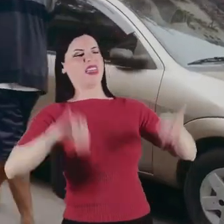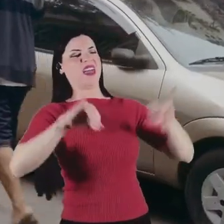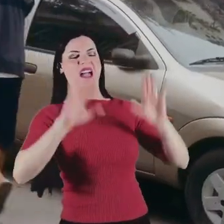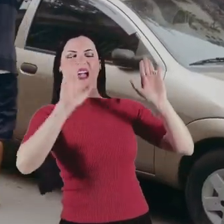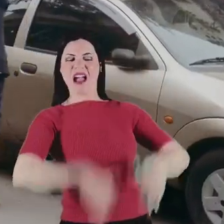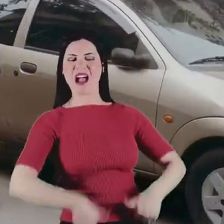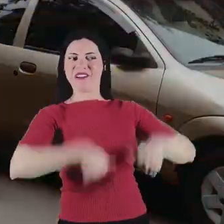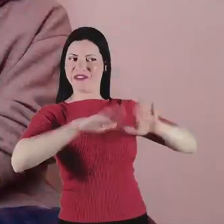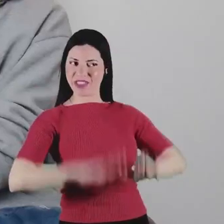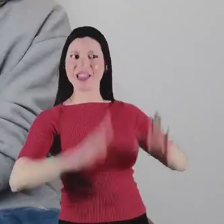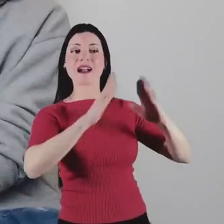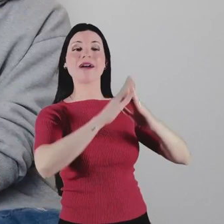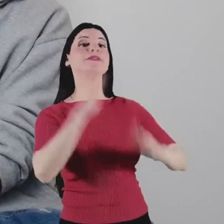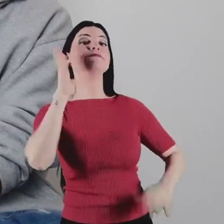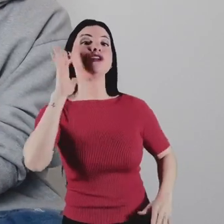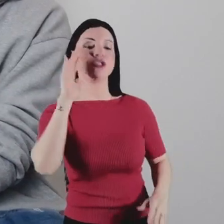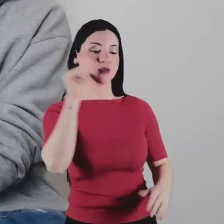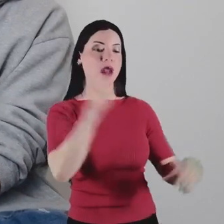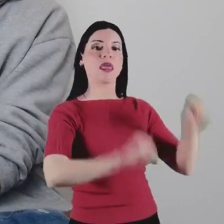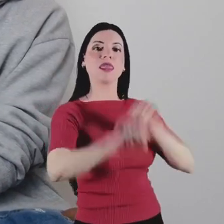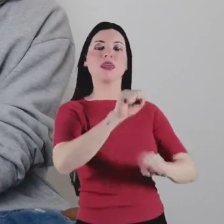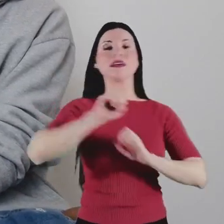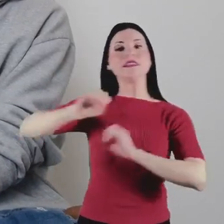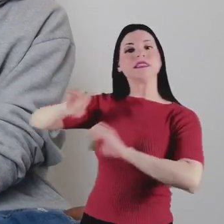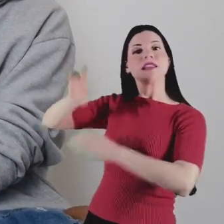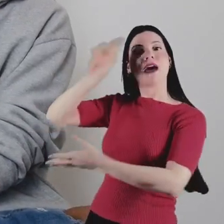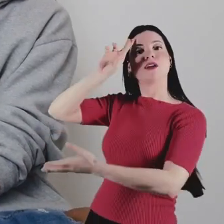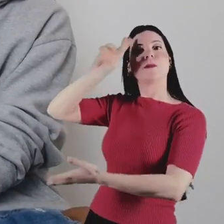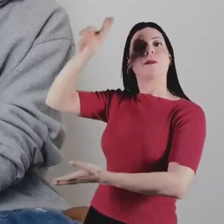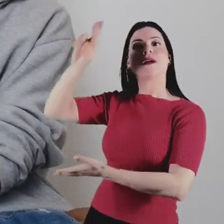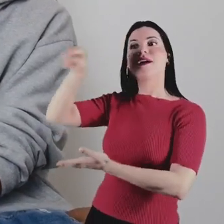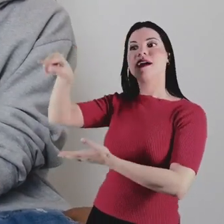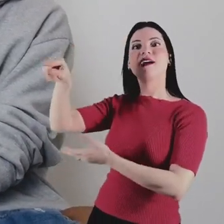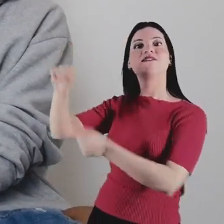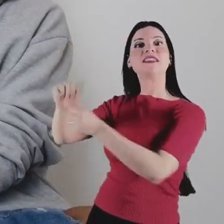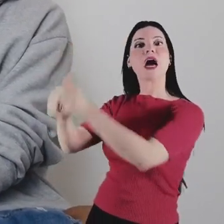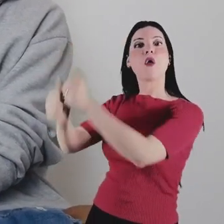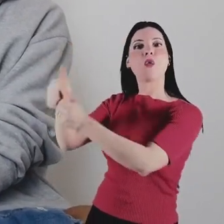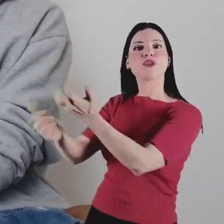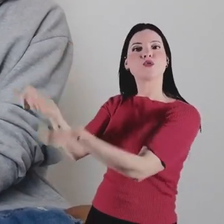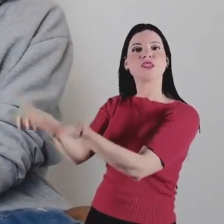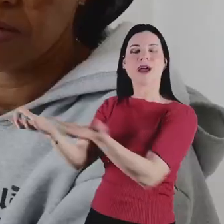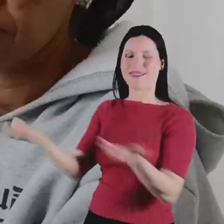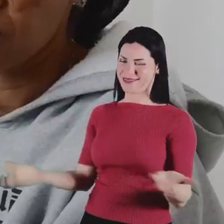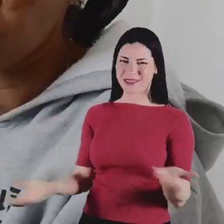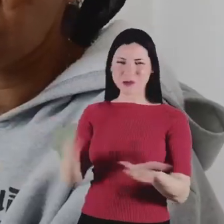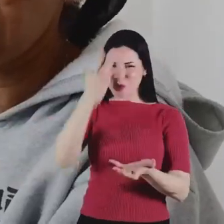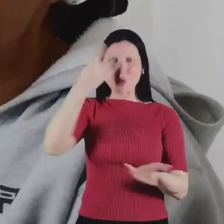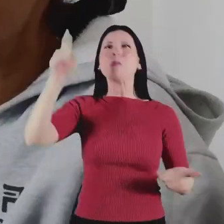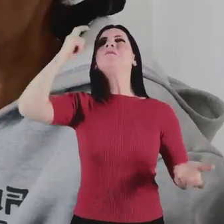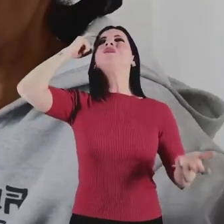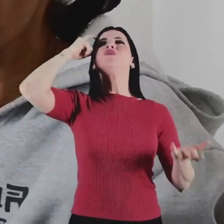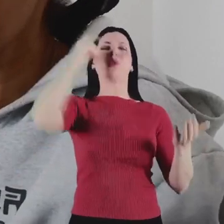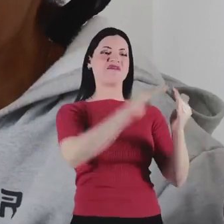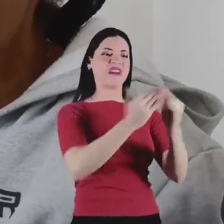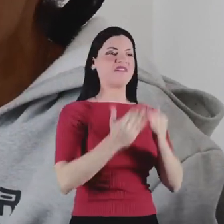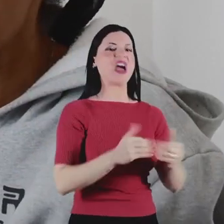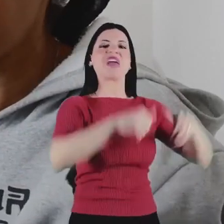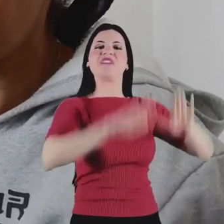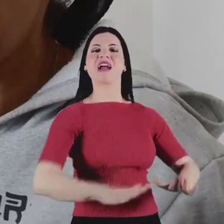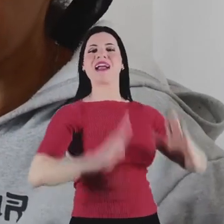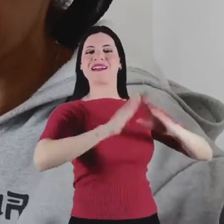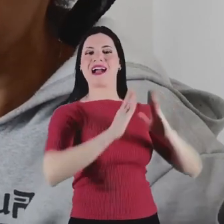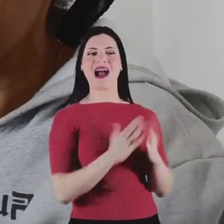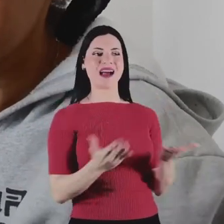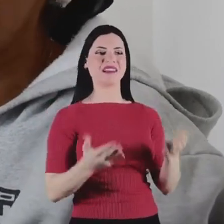Coisa do ar, fica em casa. Imagina a doméstica ensinando pelo telefone a patroa a fazer um arroz. Ninguém pensou no fica em casa